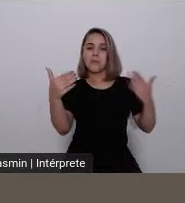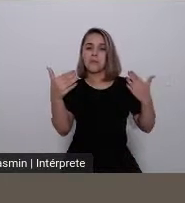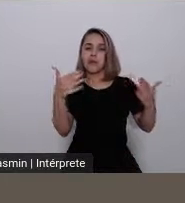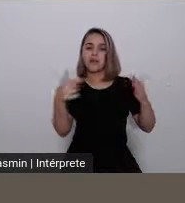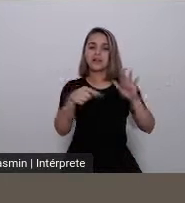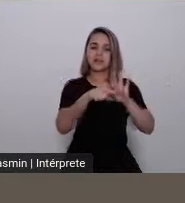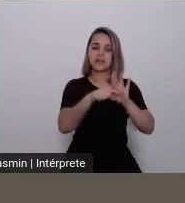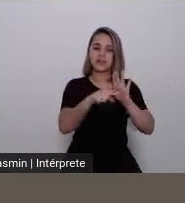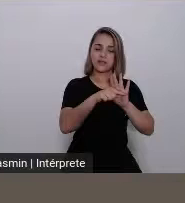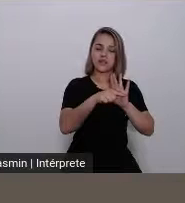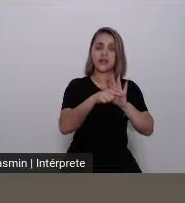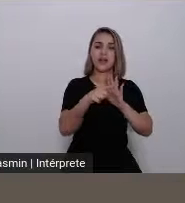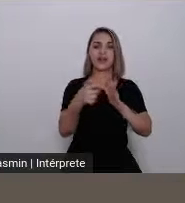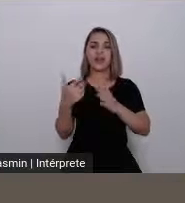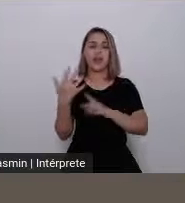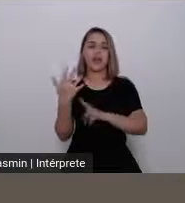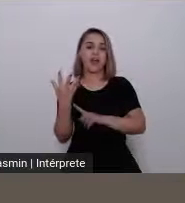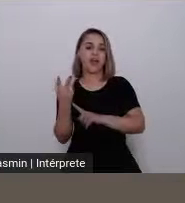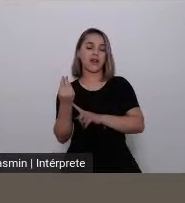e fotografia,